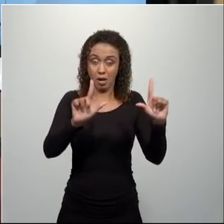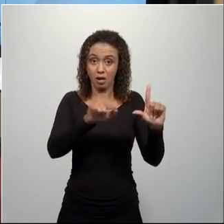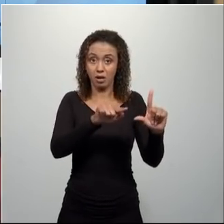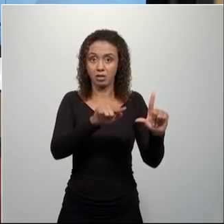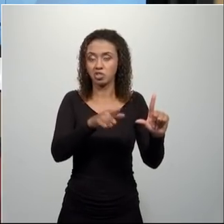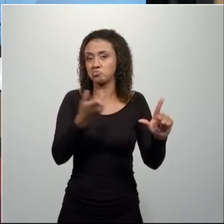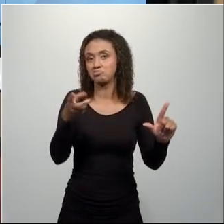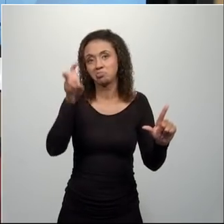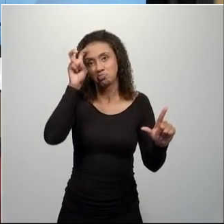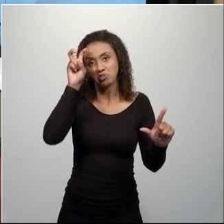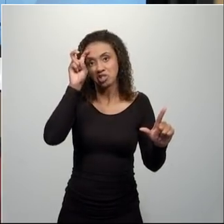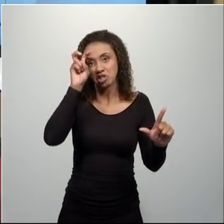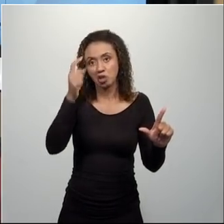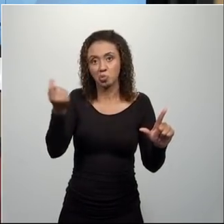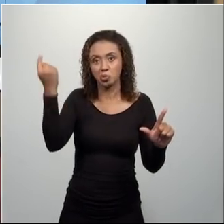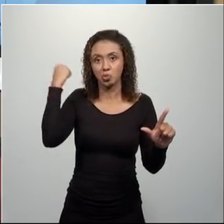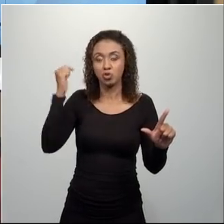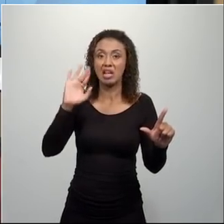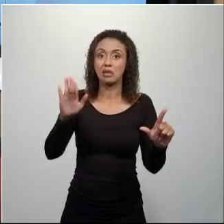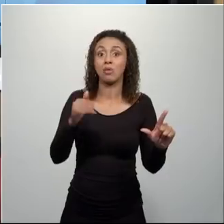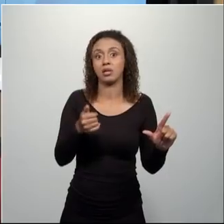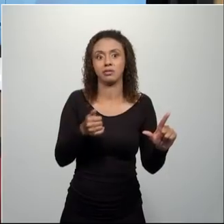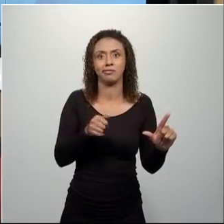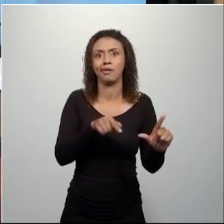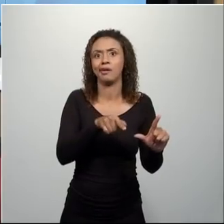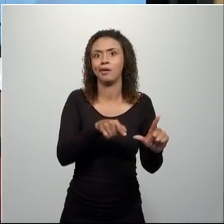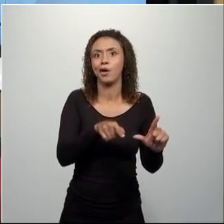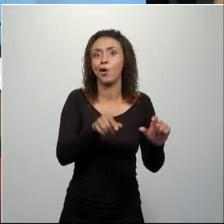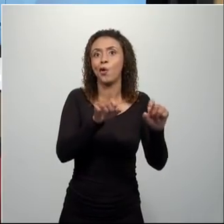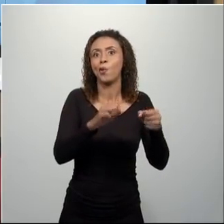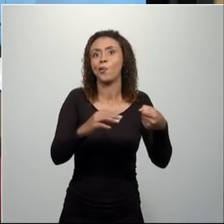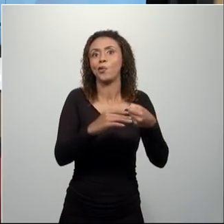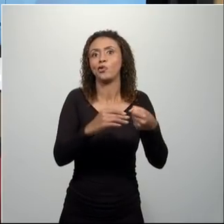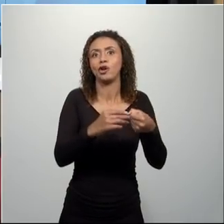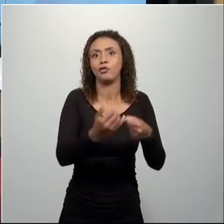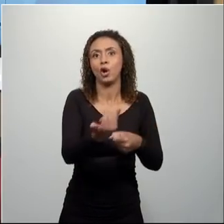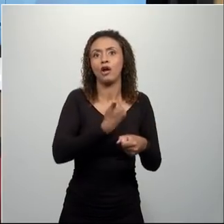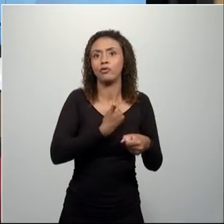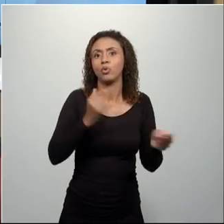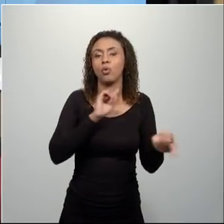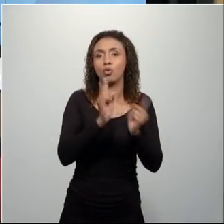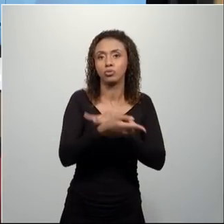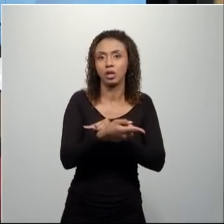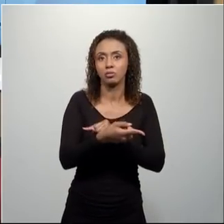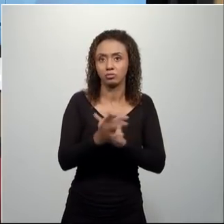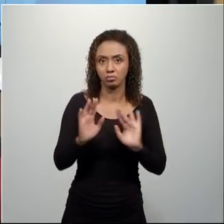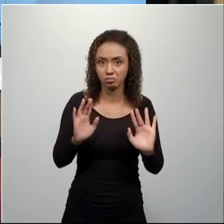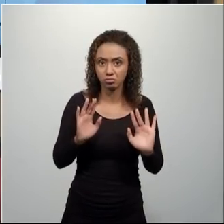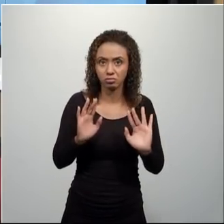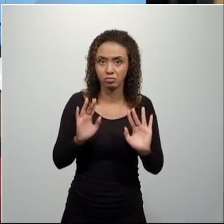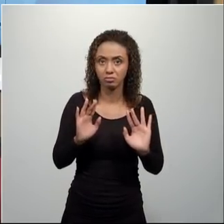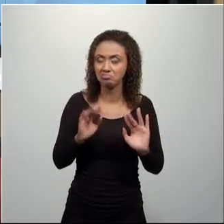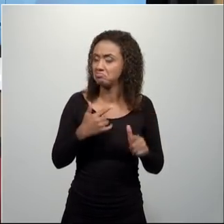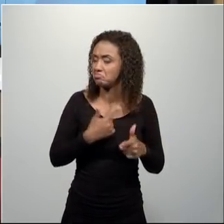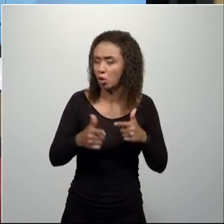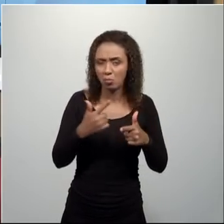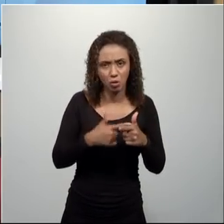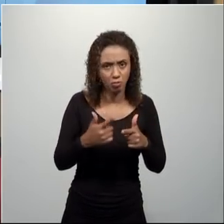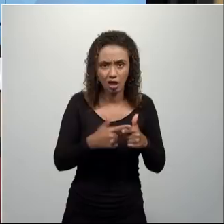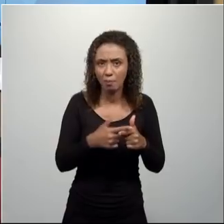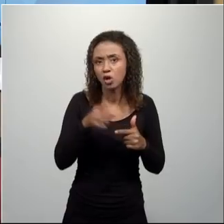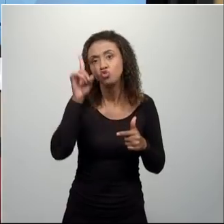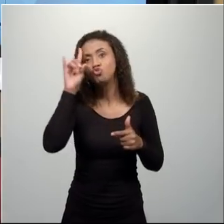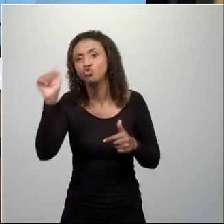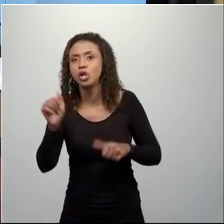cinco dias só que o bloco tinha exatamente o contrário tudo certo você tem a moeda nesse momento você pode me passar ela se pode então